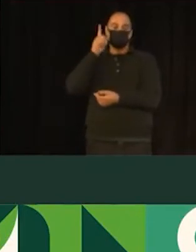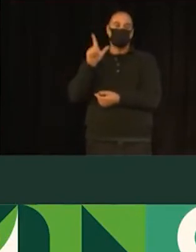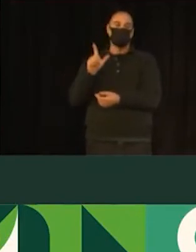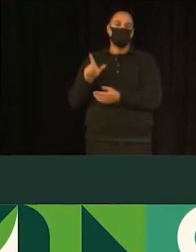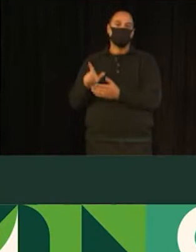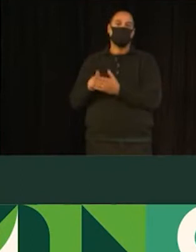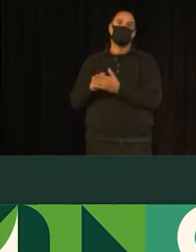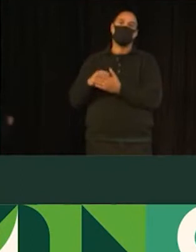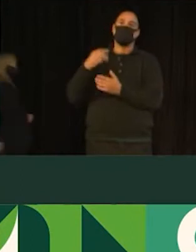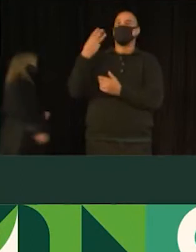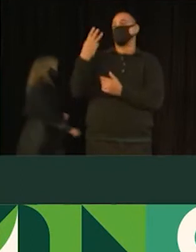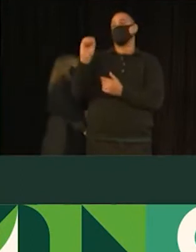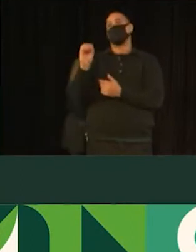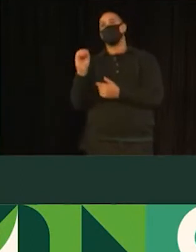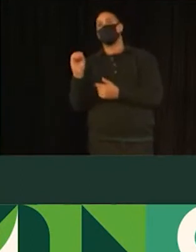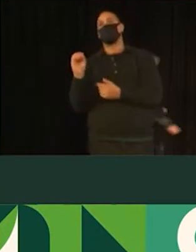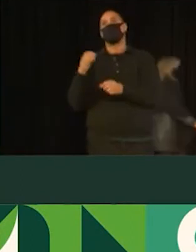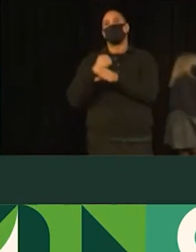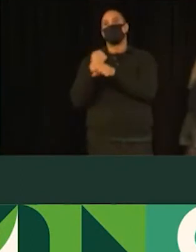longo de 30, 40 anos.